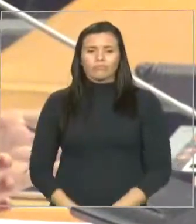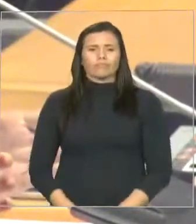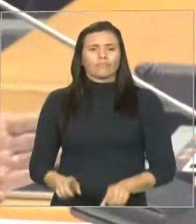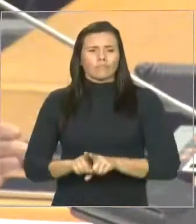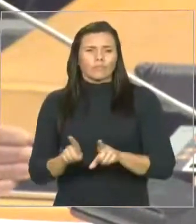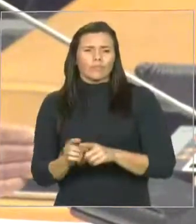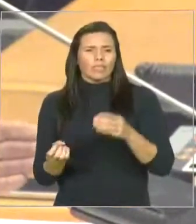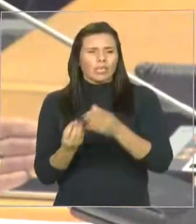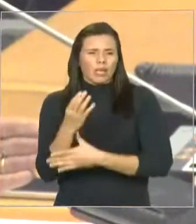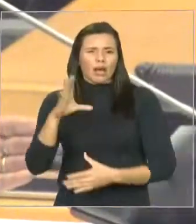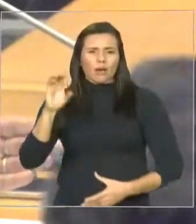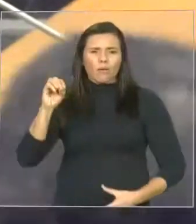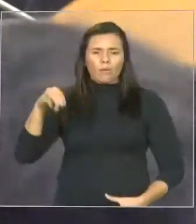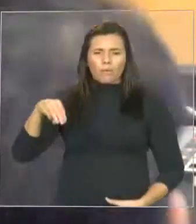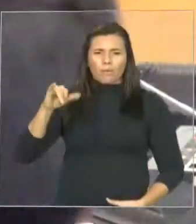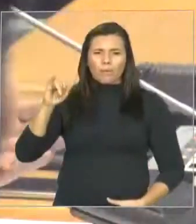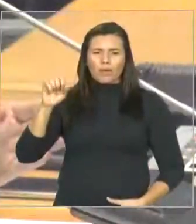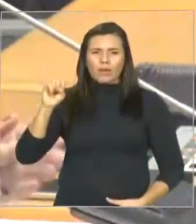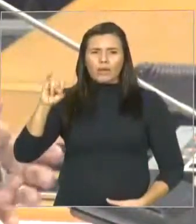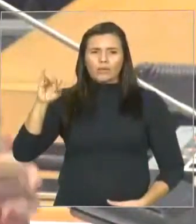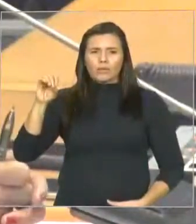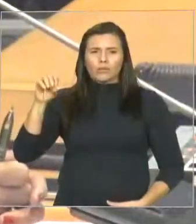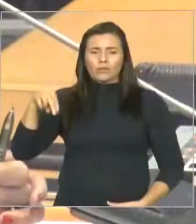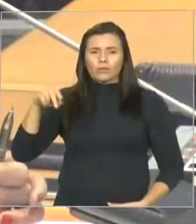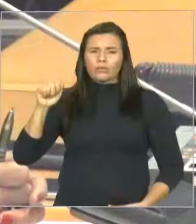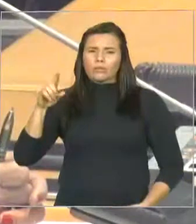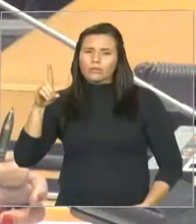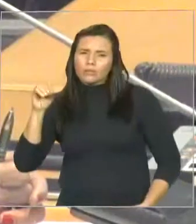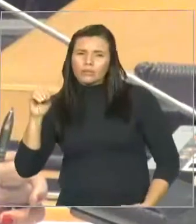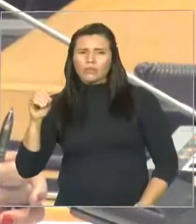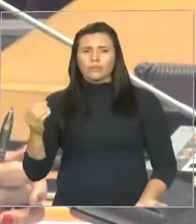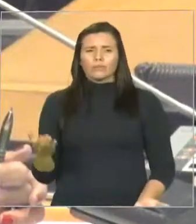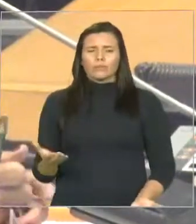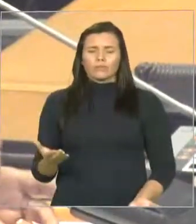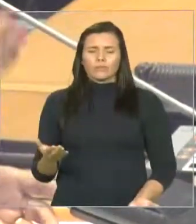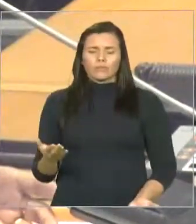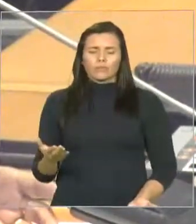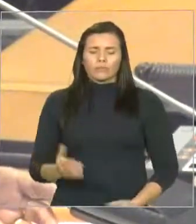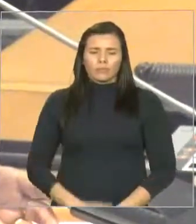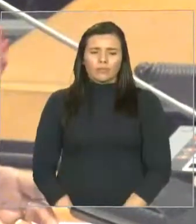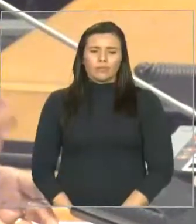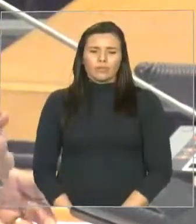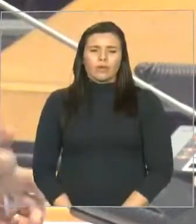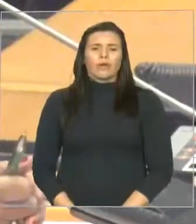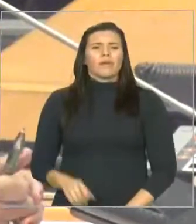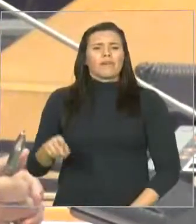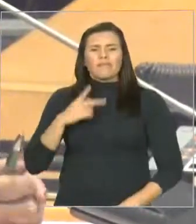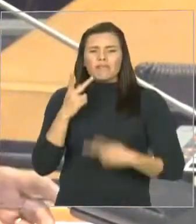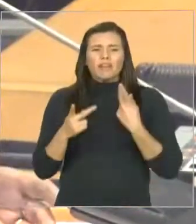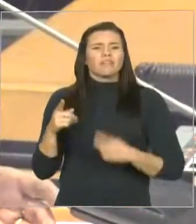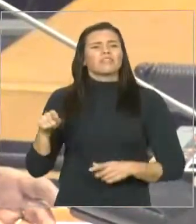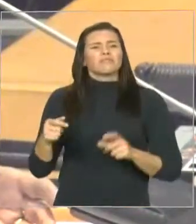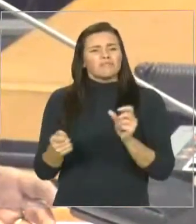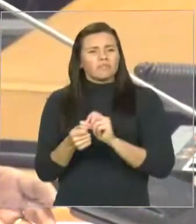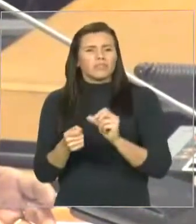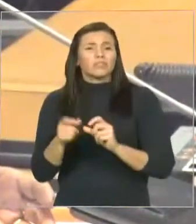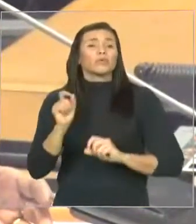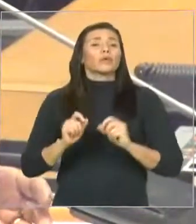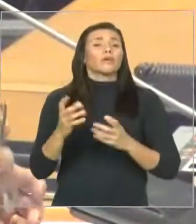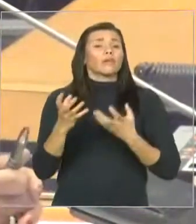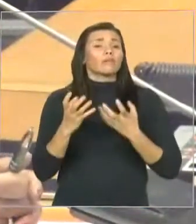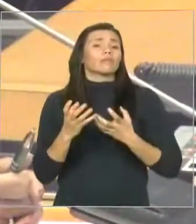Fica um temor. Quem é que está orientando o governador Flávio Dino, que